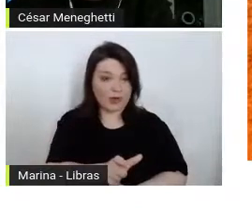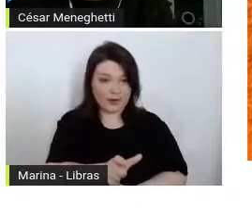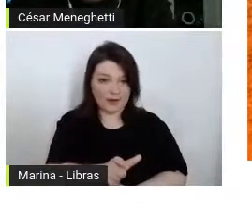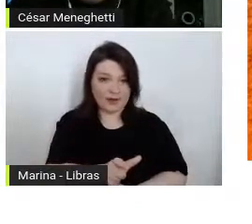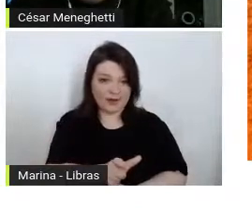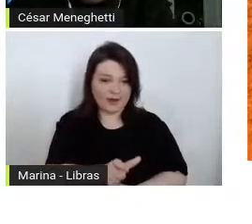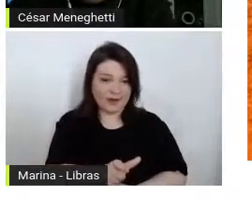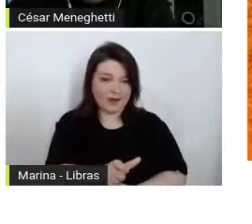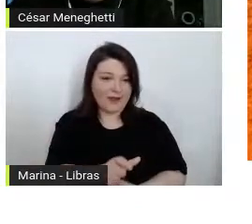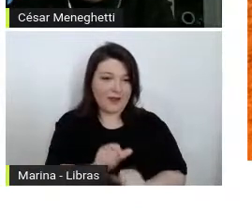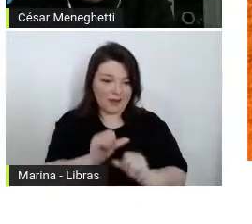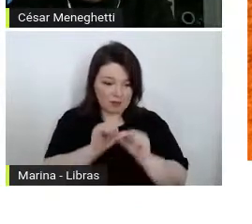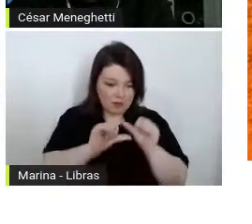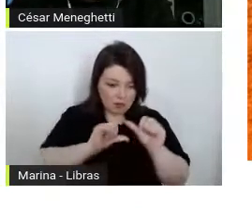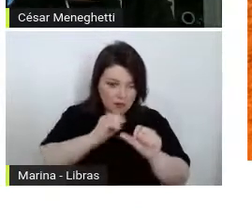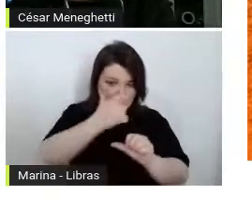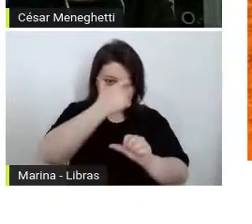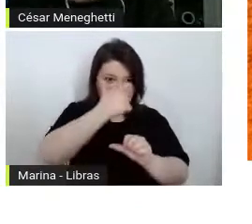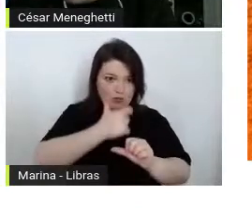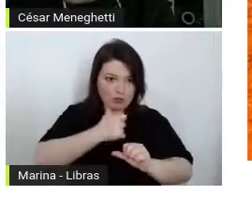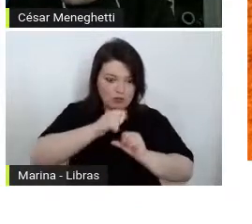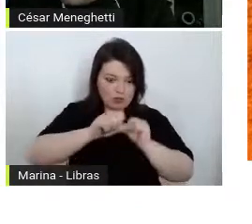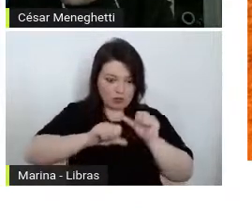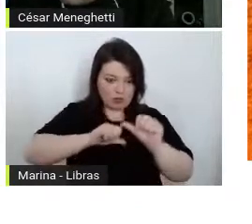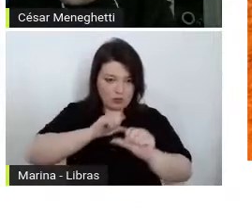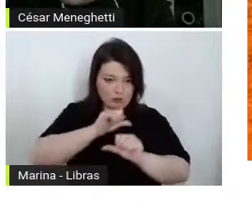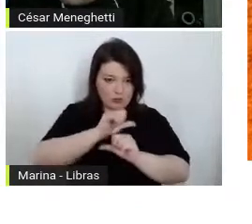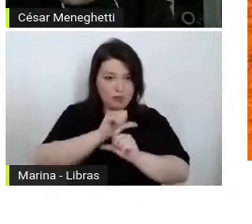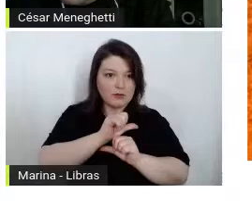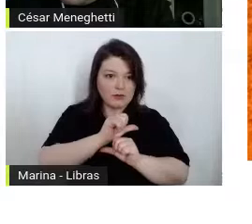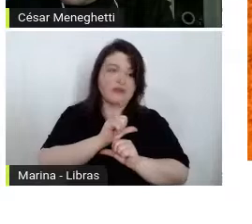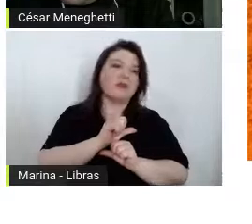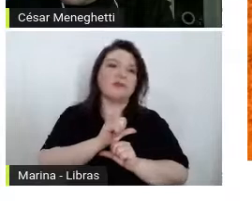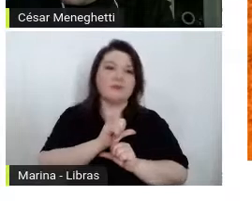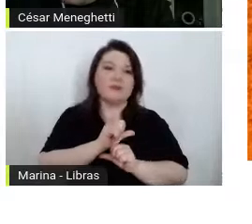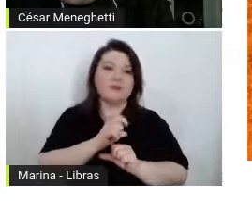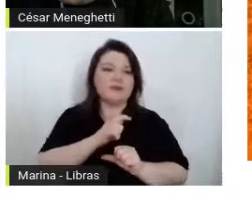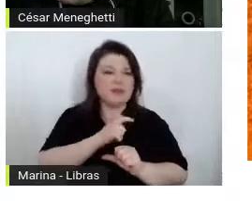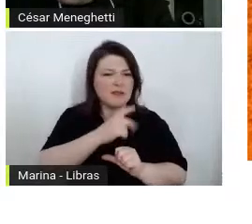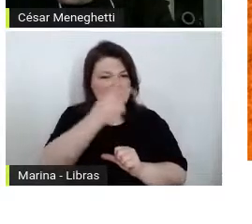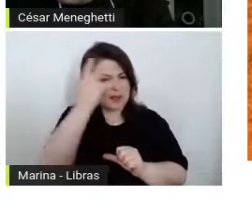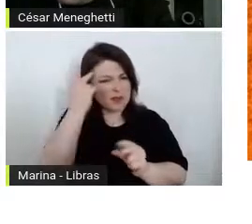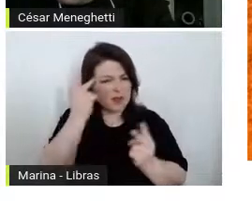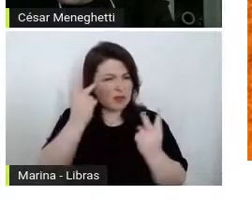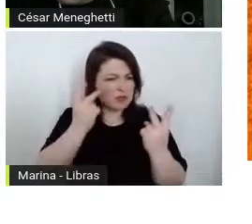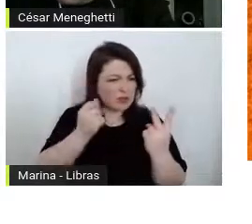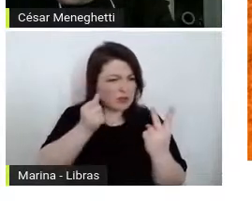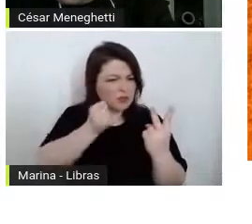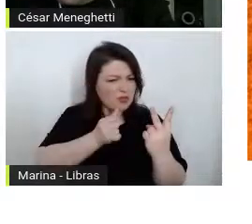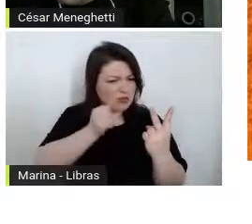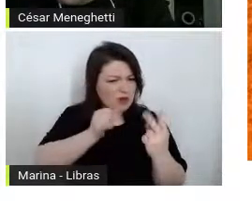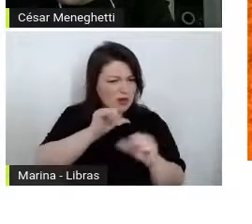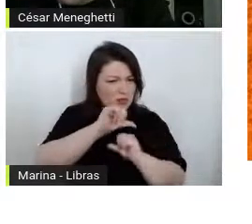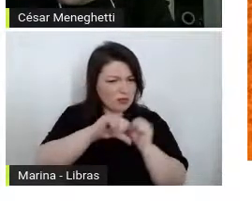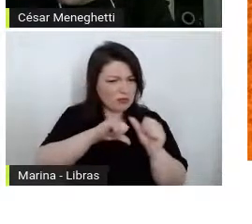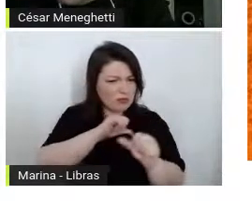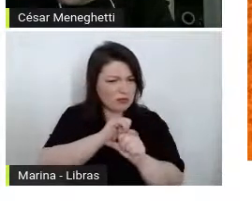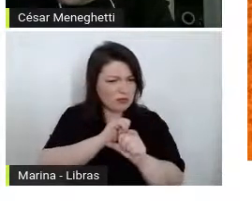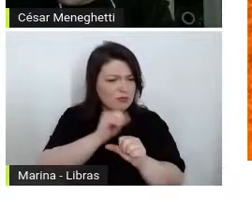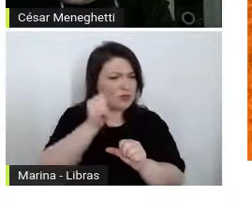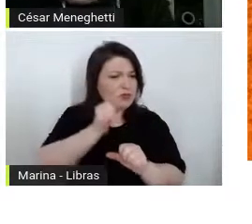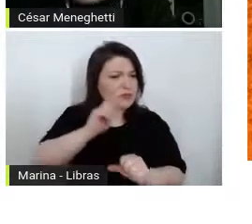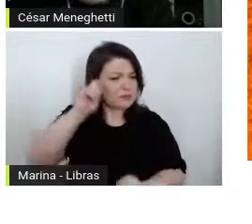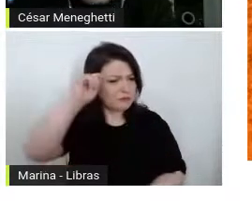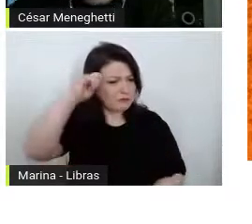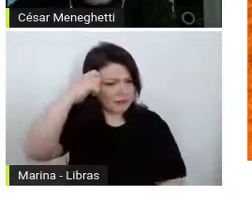Mas é uma pessoa em plano médio, assim. Eu acho que as duas, não sei se são duas mulheres negras, depois você me